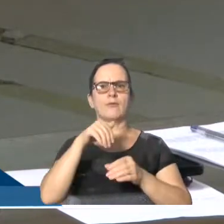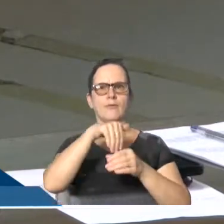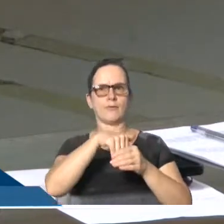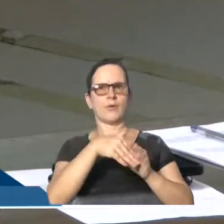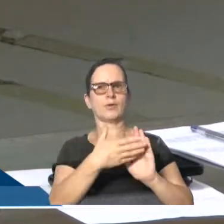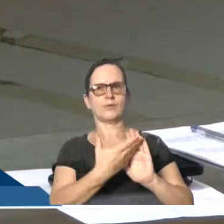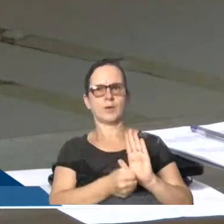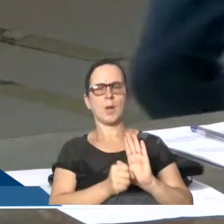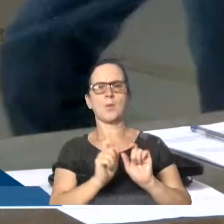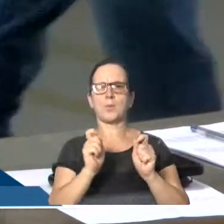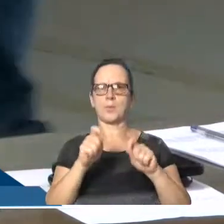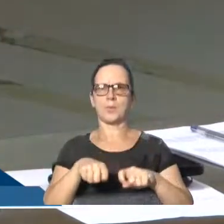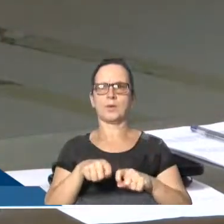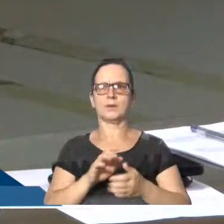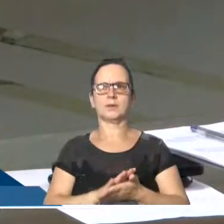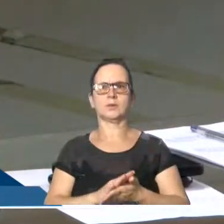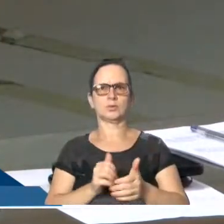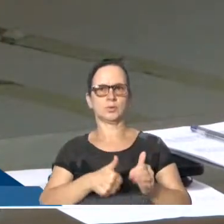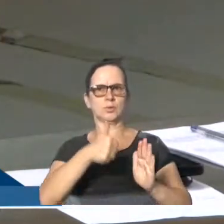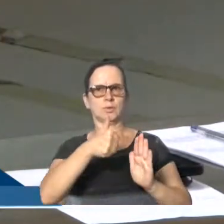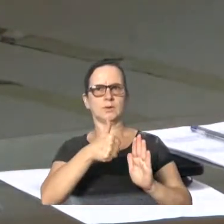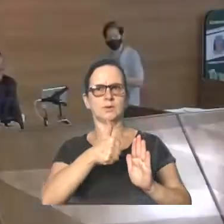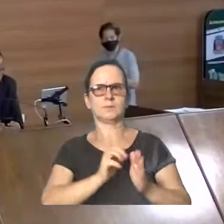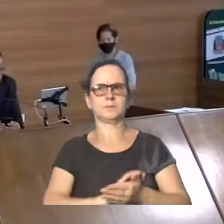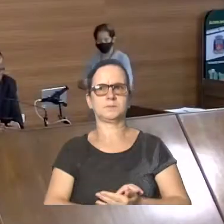e que o senhor possa obter êxito aí nesse seu pedido.